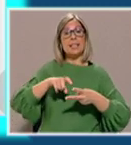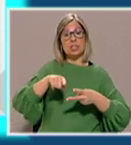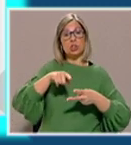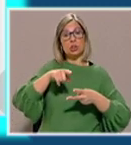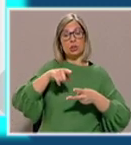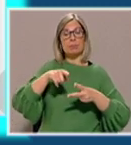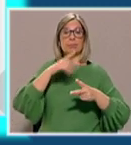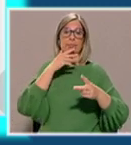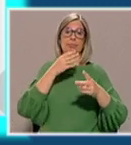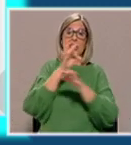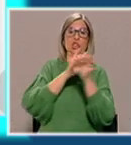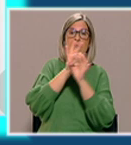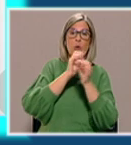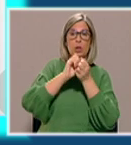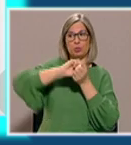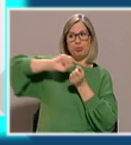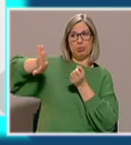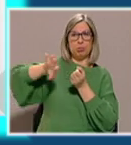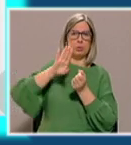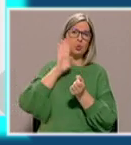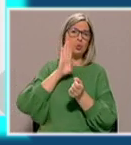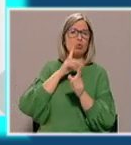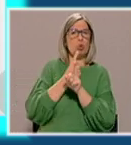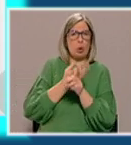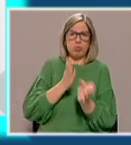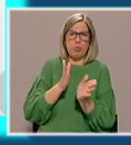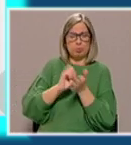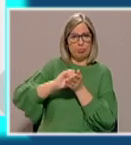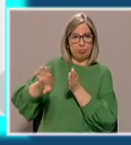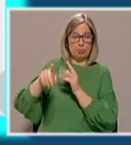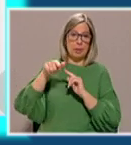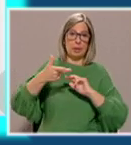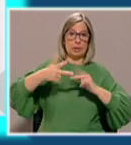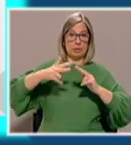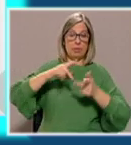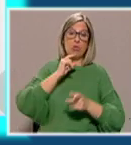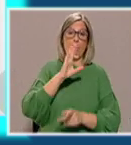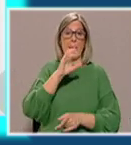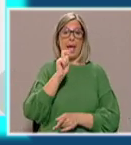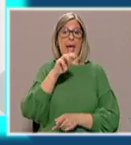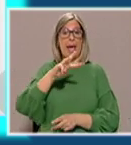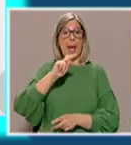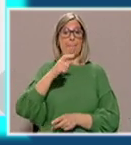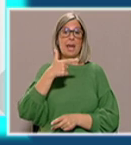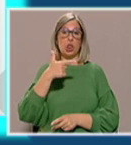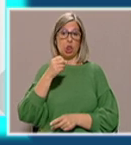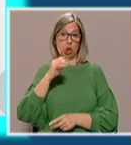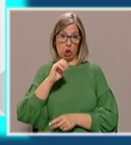vão devolver ao sangue aquilo que não precisam. Ocorre então um processo designado por hematose